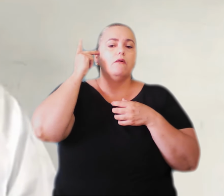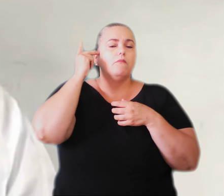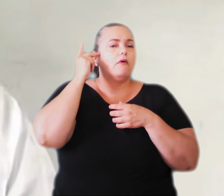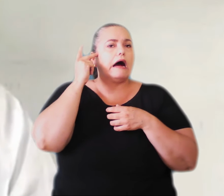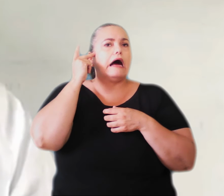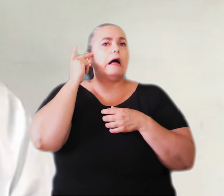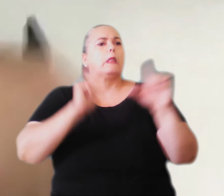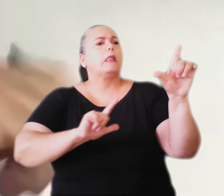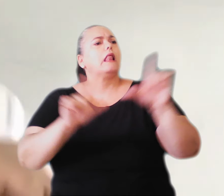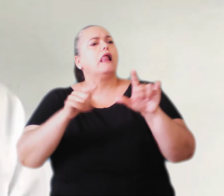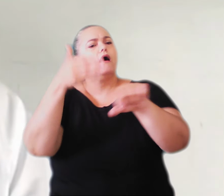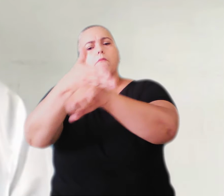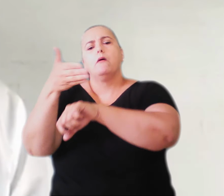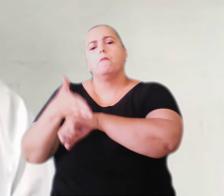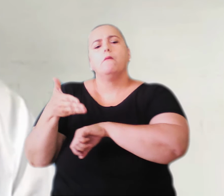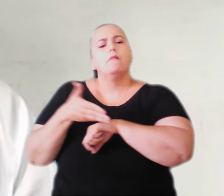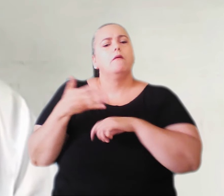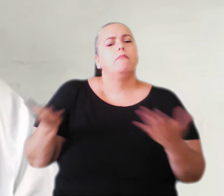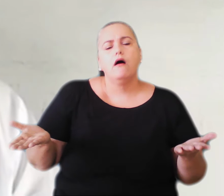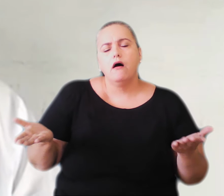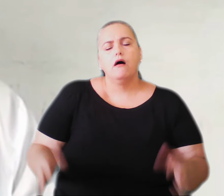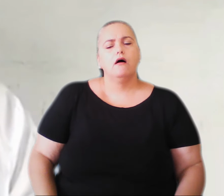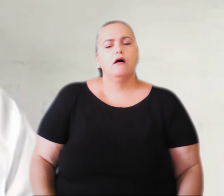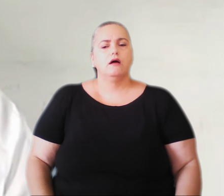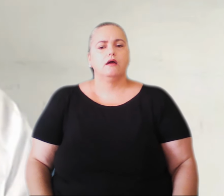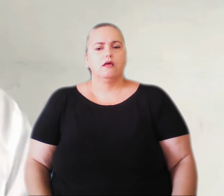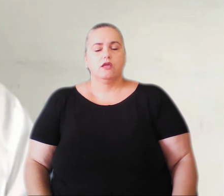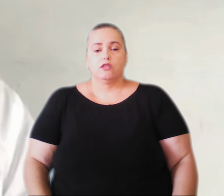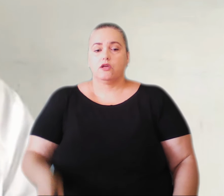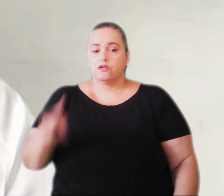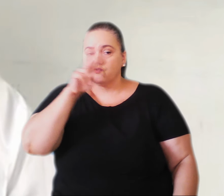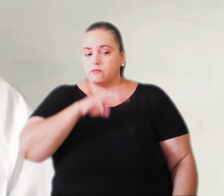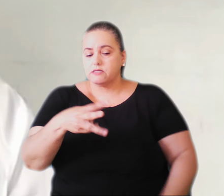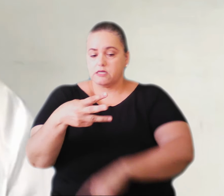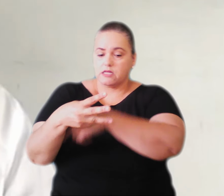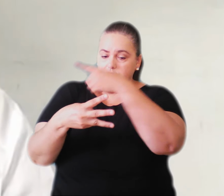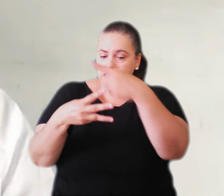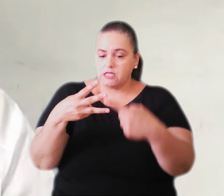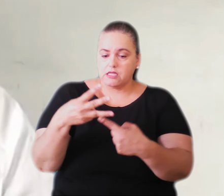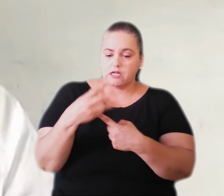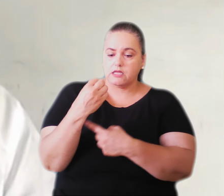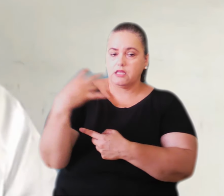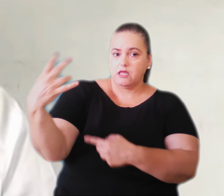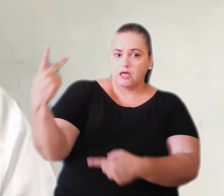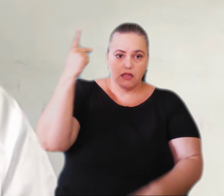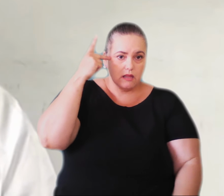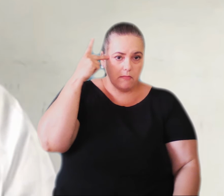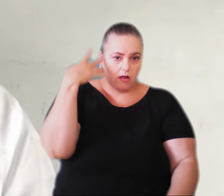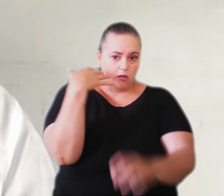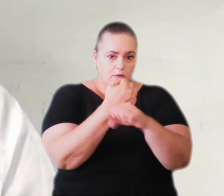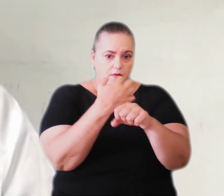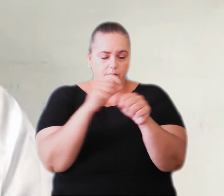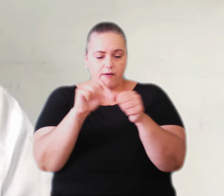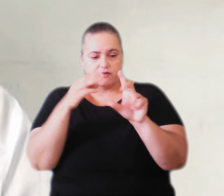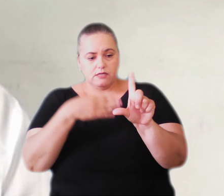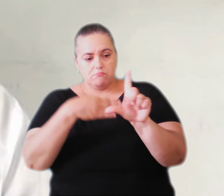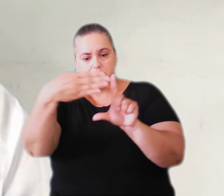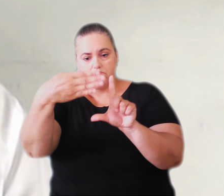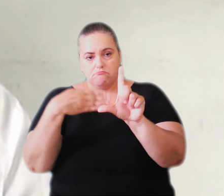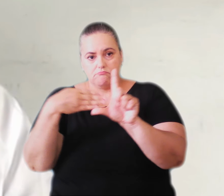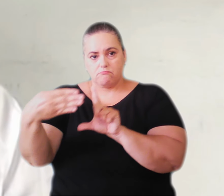tal, no programa tal, no programa tal. Tanto que nós íamos 3 vezes a São Paulo por ano para fazer mídia por lá.